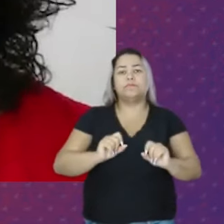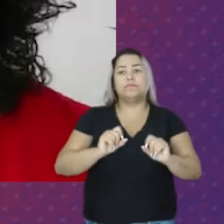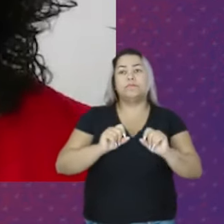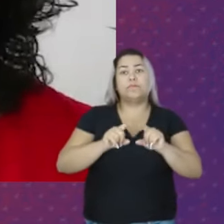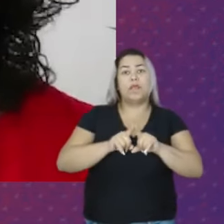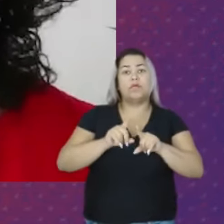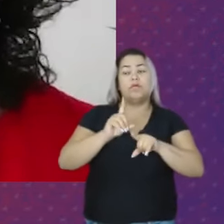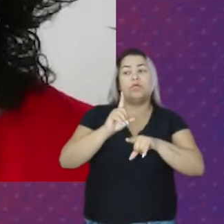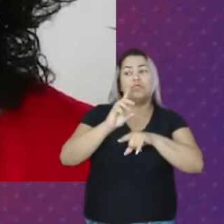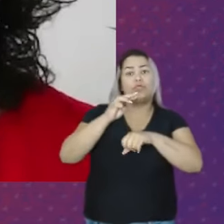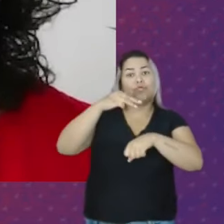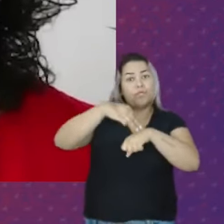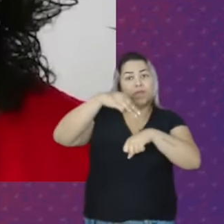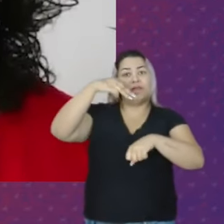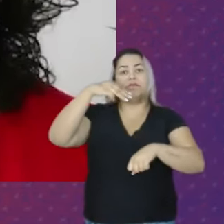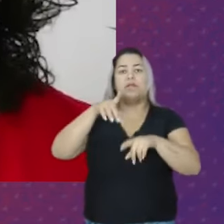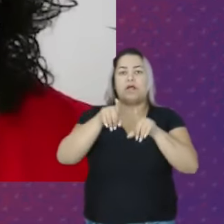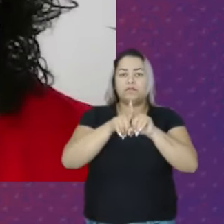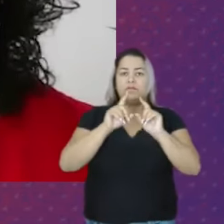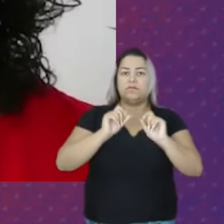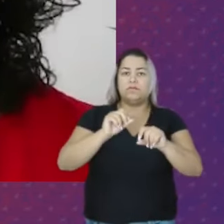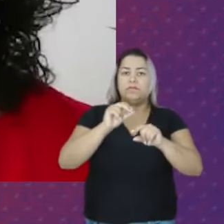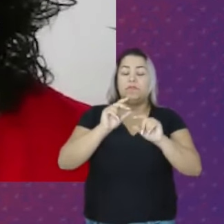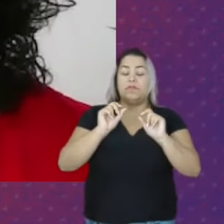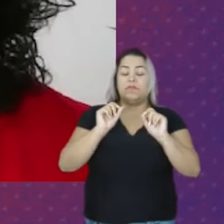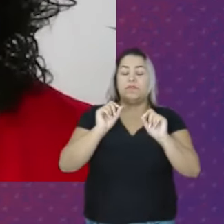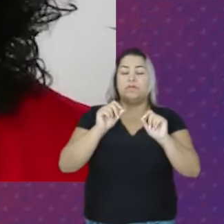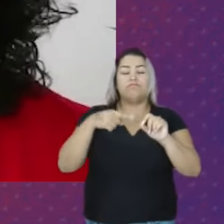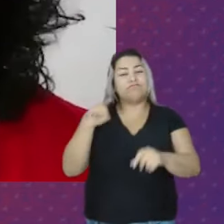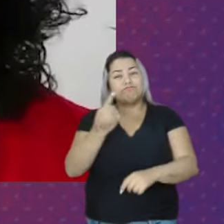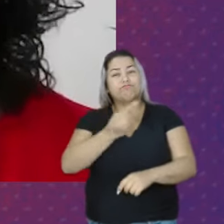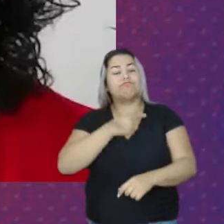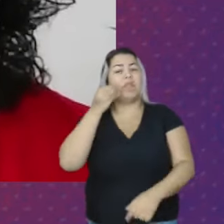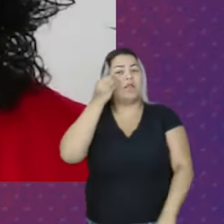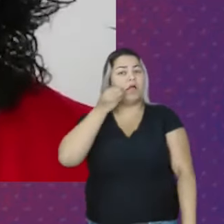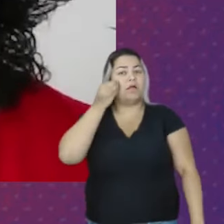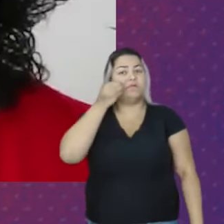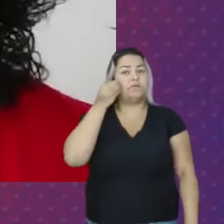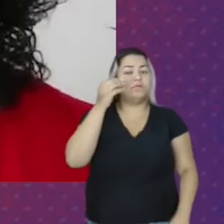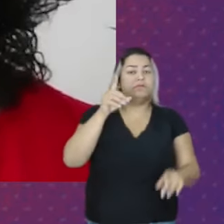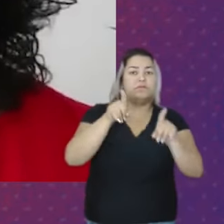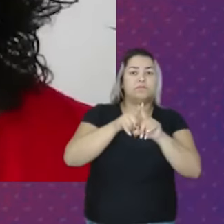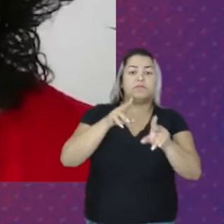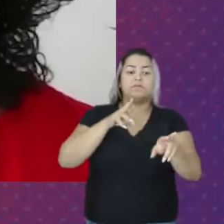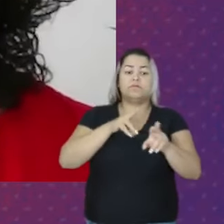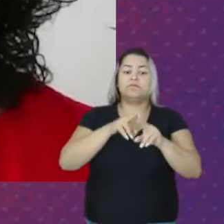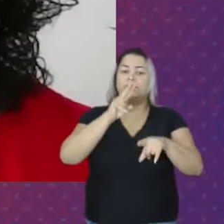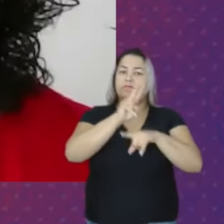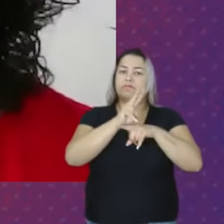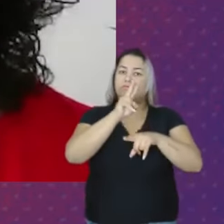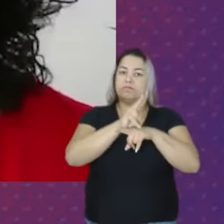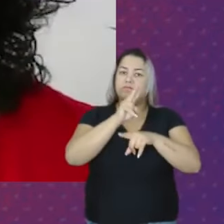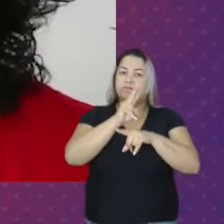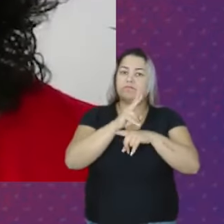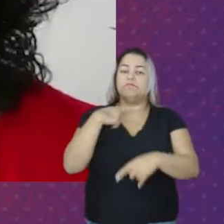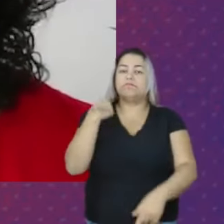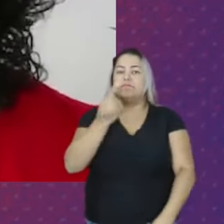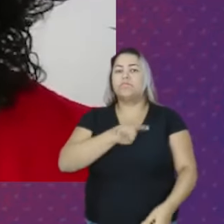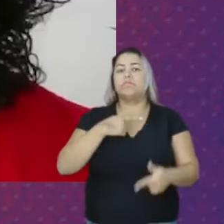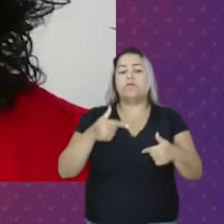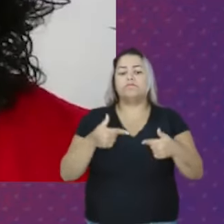de mestrado a partir das nossas experiências nas redes de proteção aqui de Jacareí, no